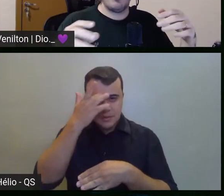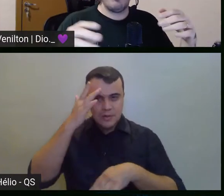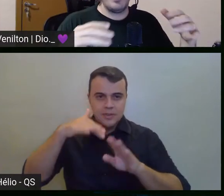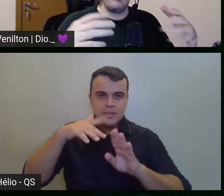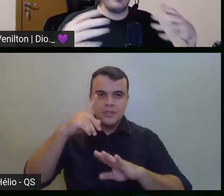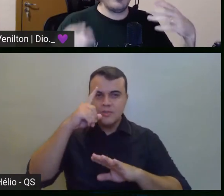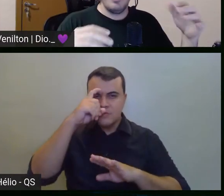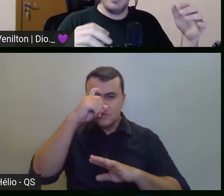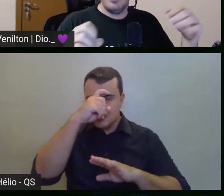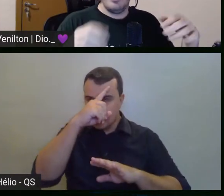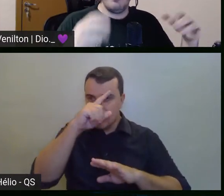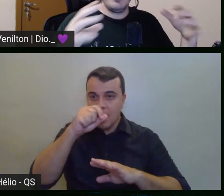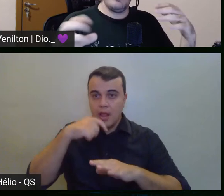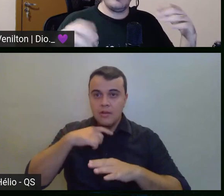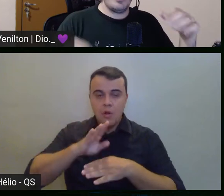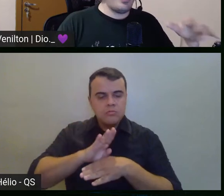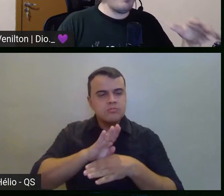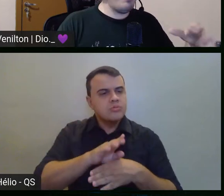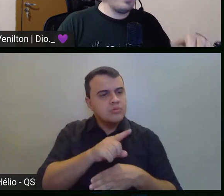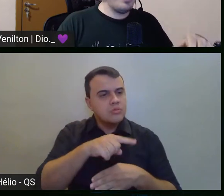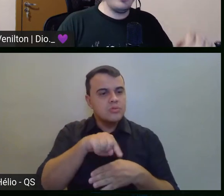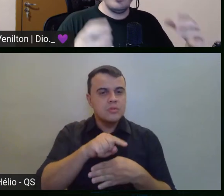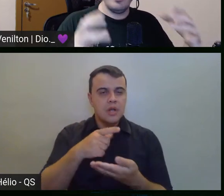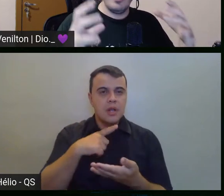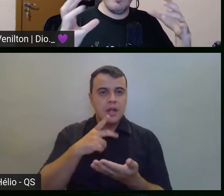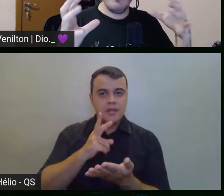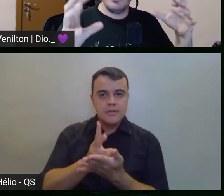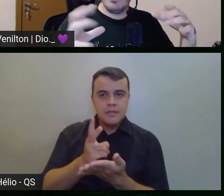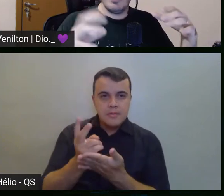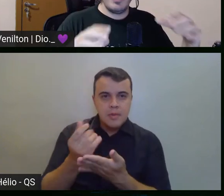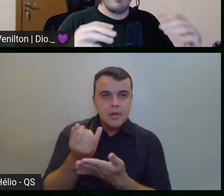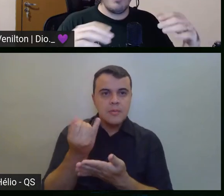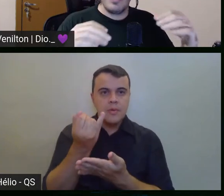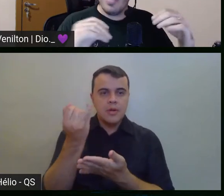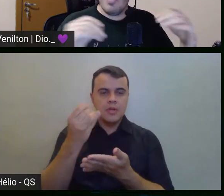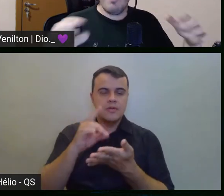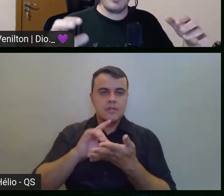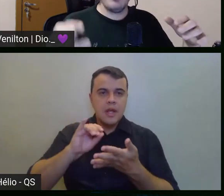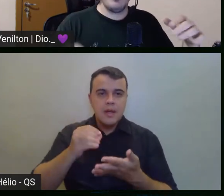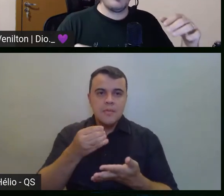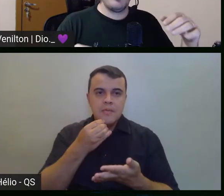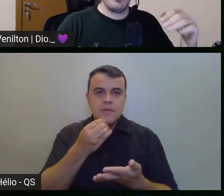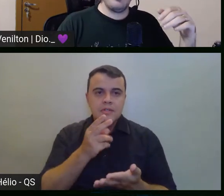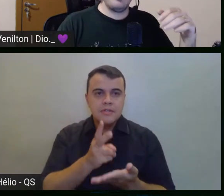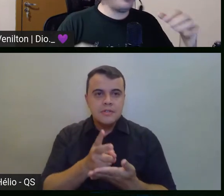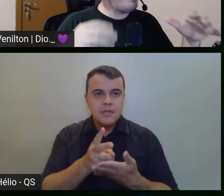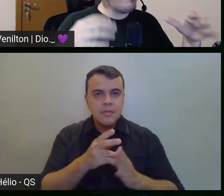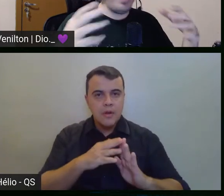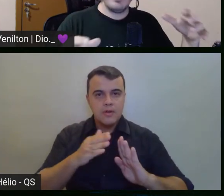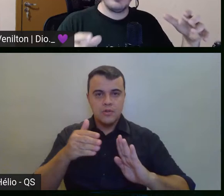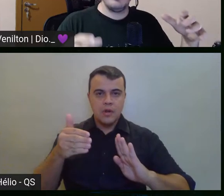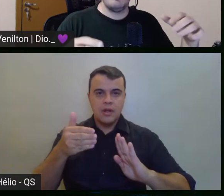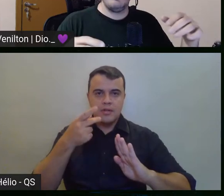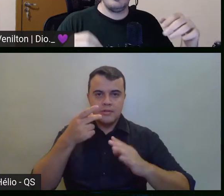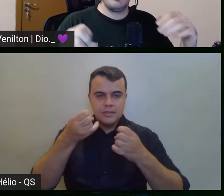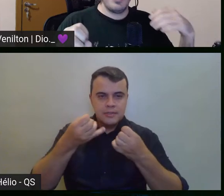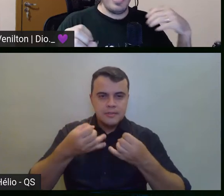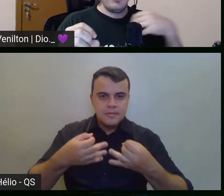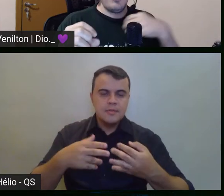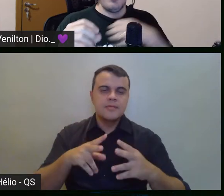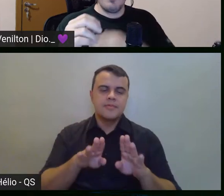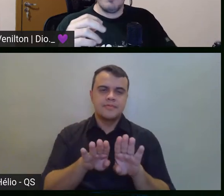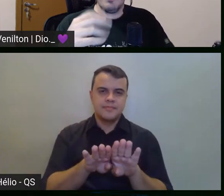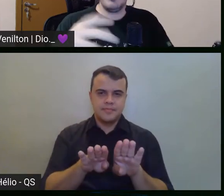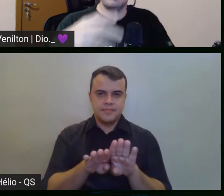que você já superou então lembre-se disso galera O importante realmente é vocês aproveitarem ao máximo na jornada a gente vai falar bastante sobre isso